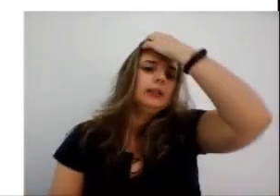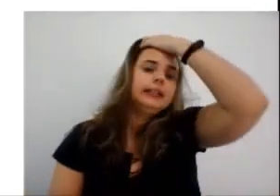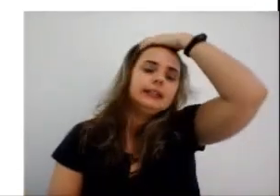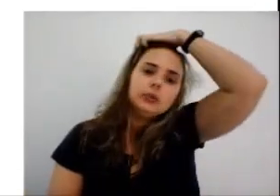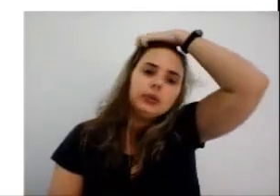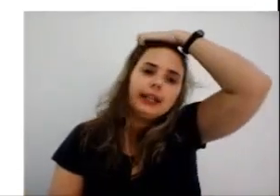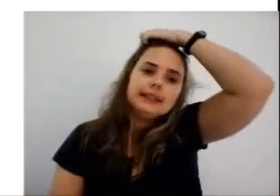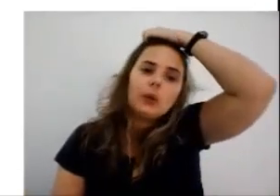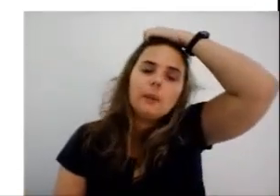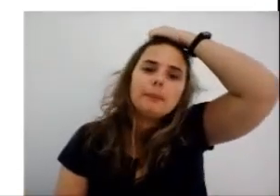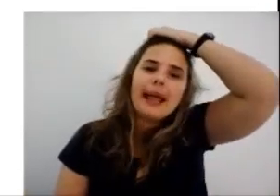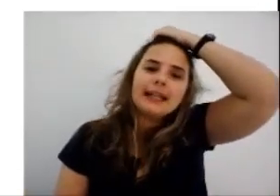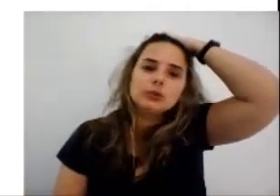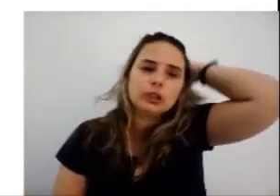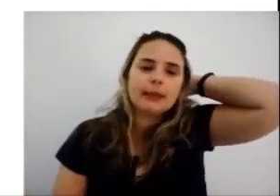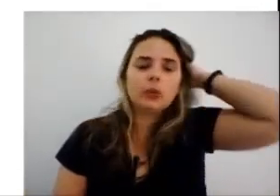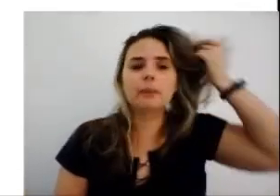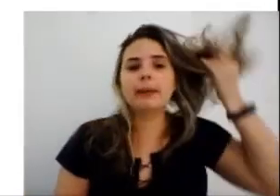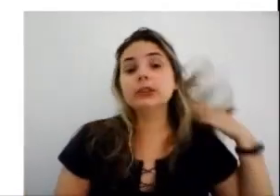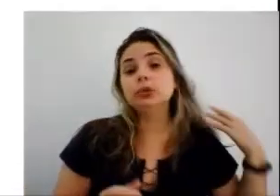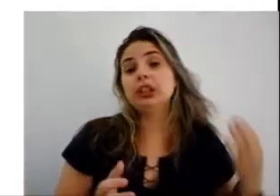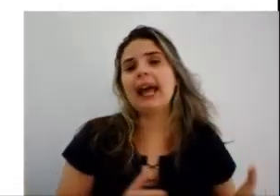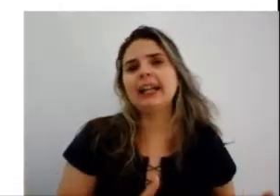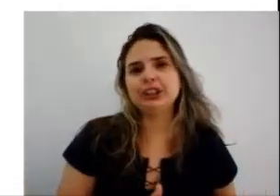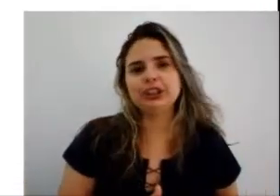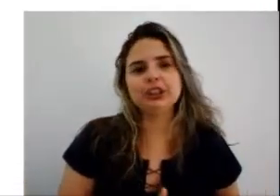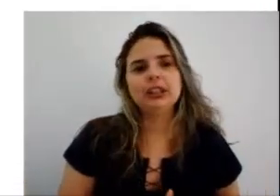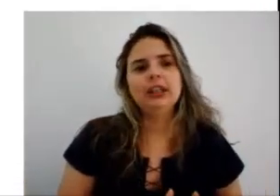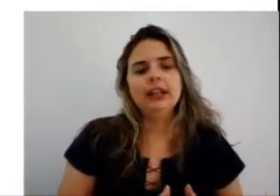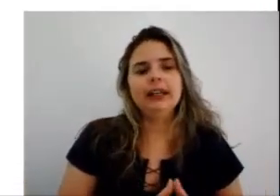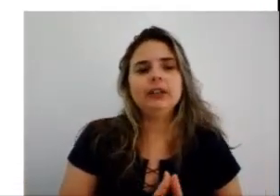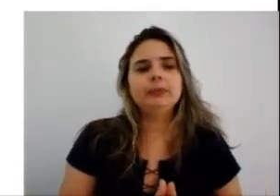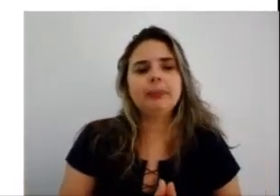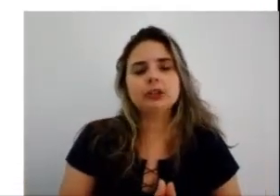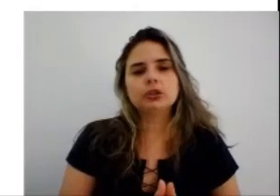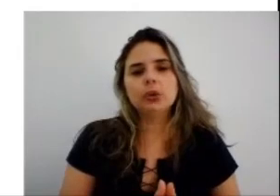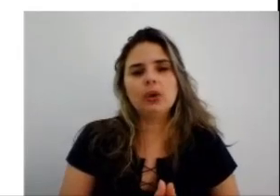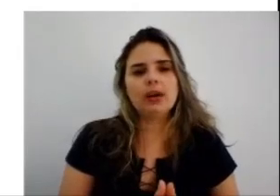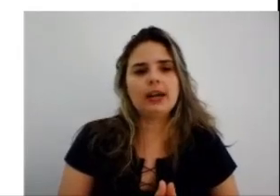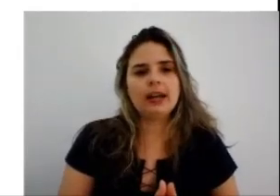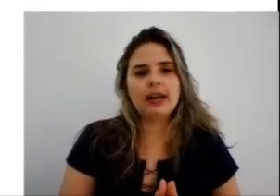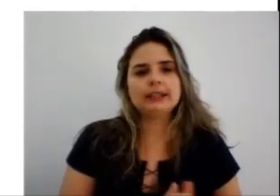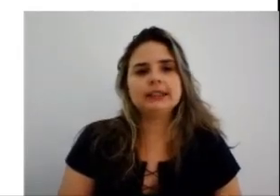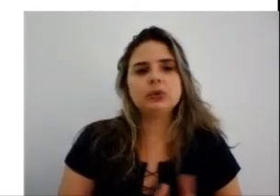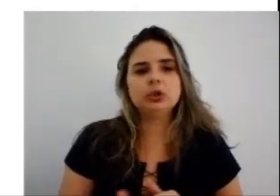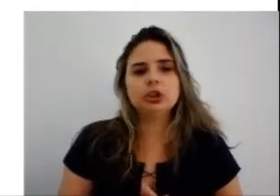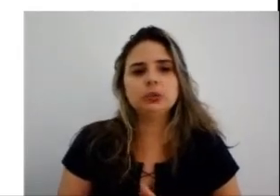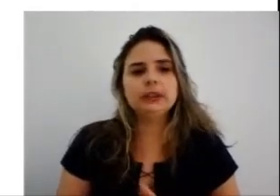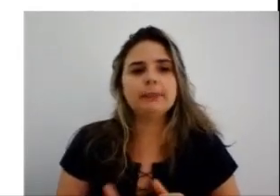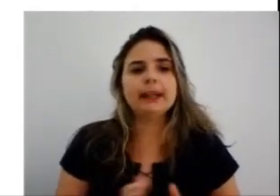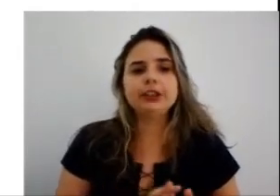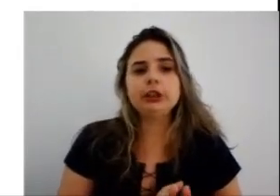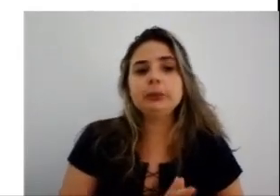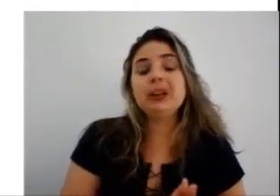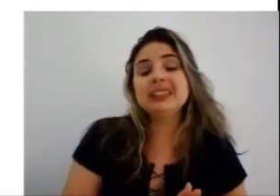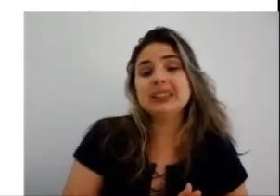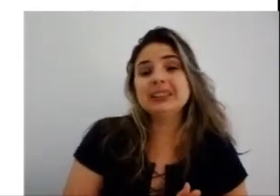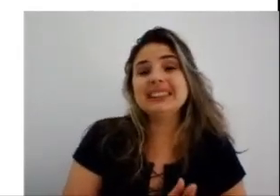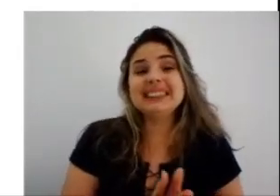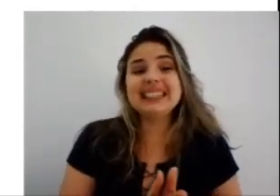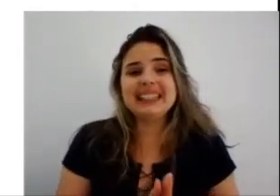Então, esse complexo, chamado Complexo de Lages, ele passou a ser construído a partir